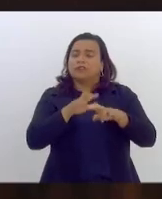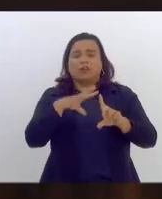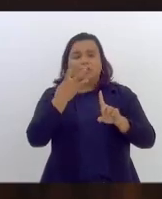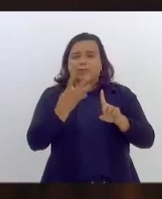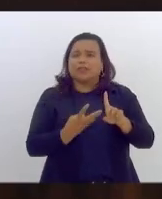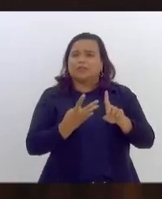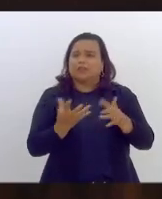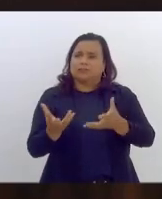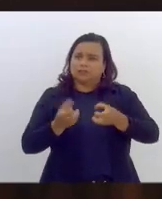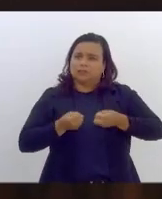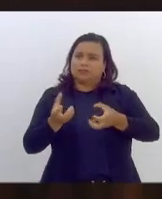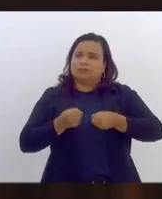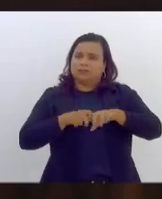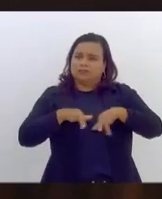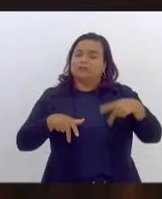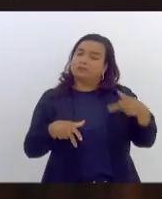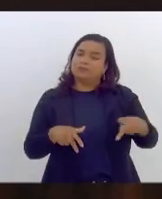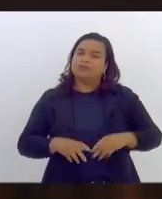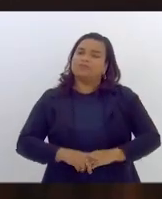homenagens que recebemos.